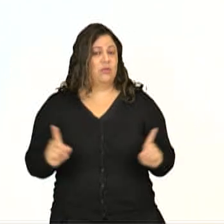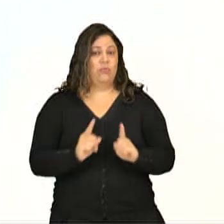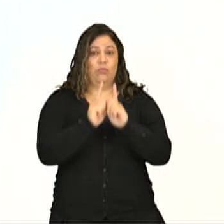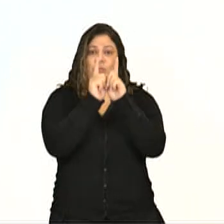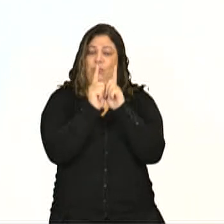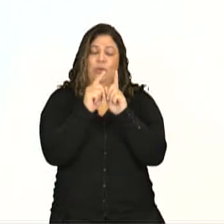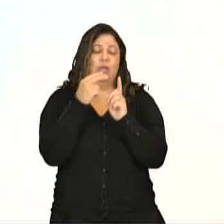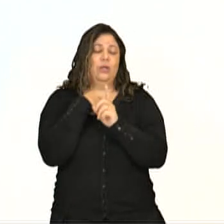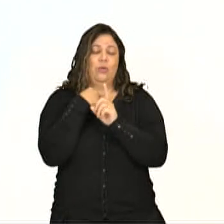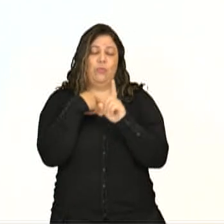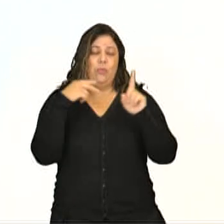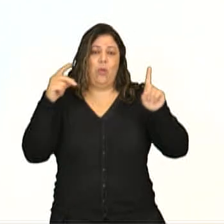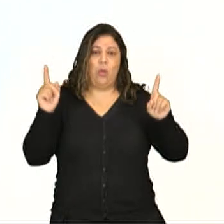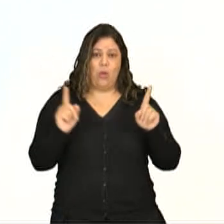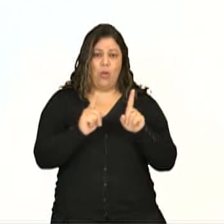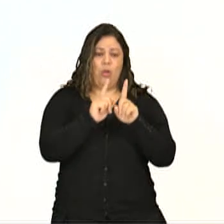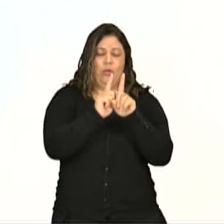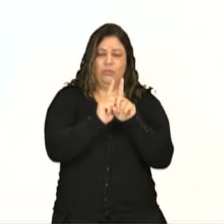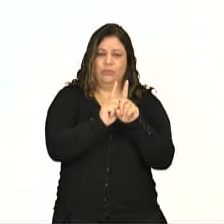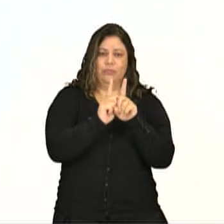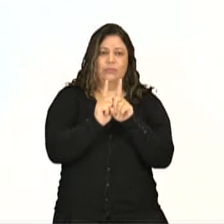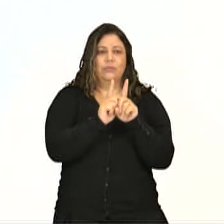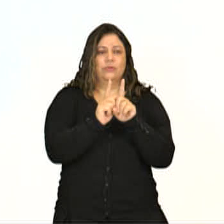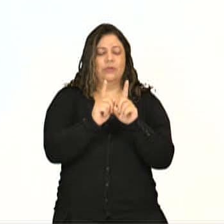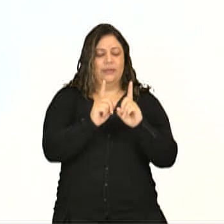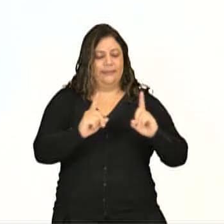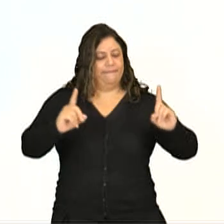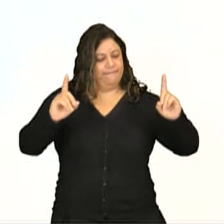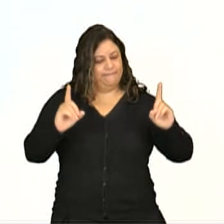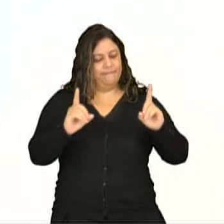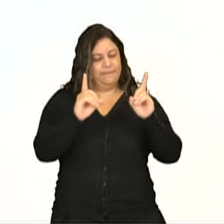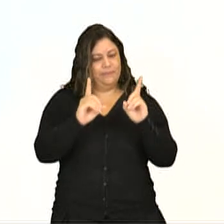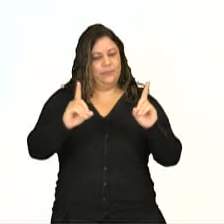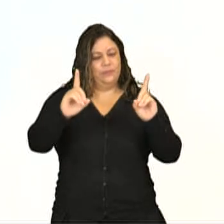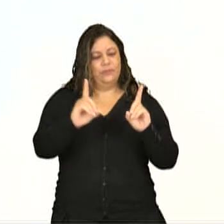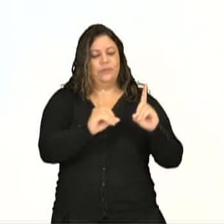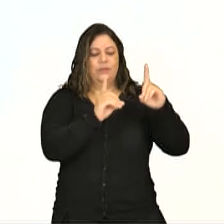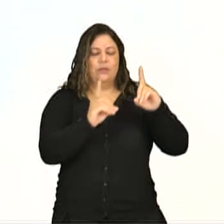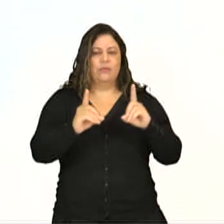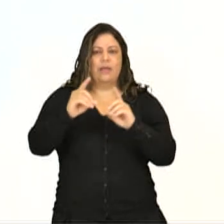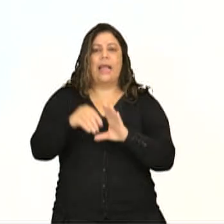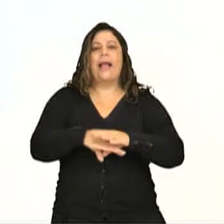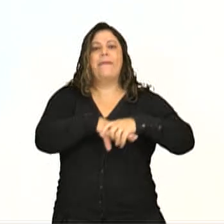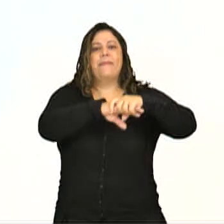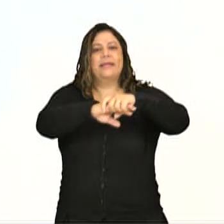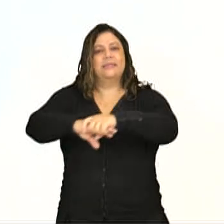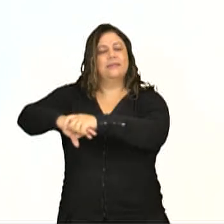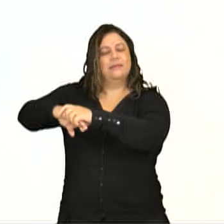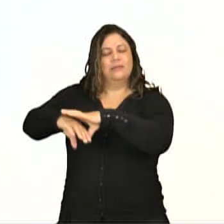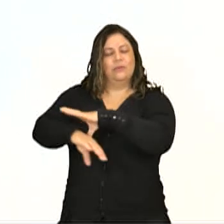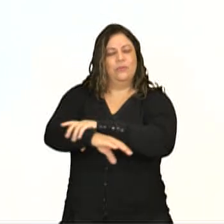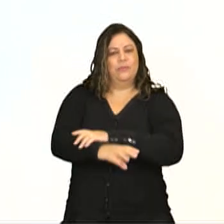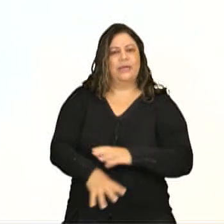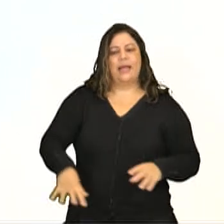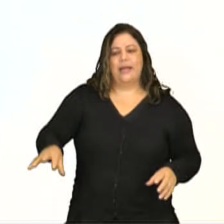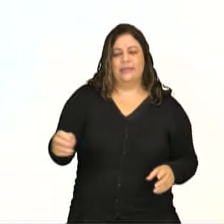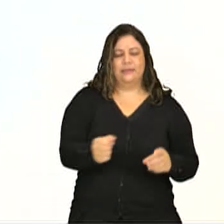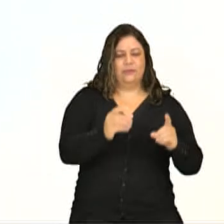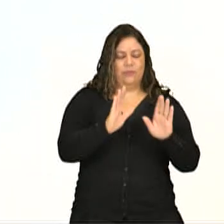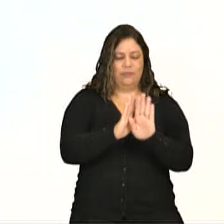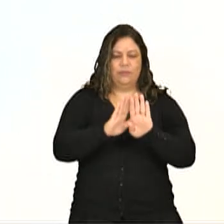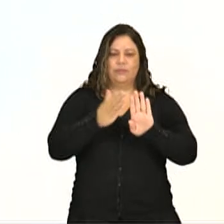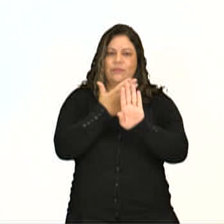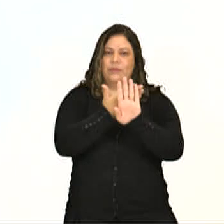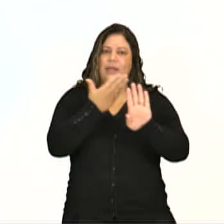pode ter aquela condução pelo tronco mais próxima, eu preciso dessa condução mais pelos braços, que mantém esse casal mais